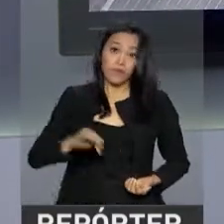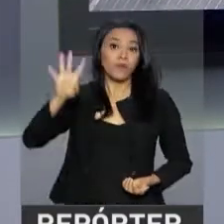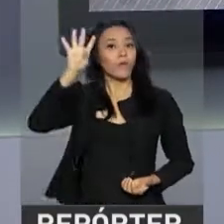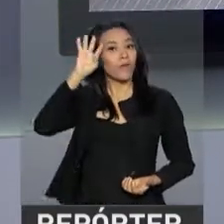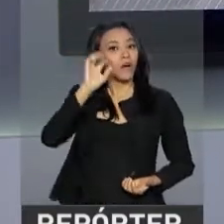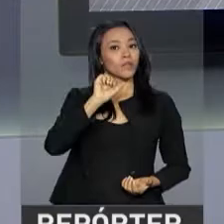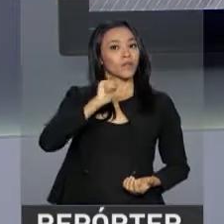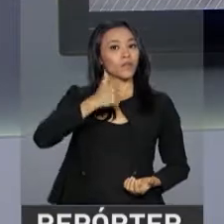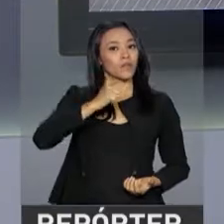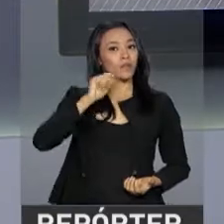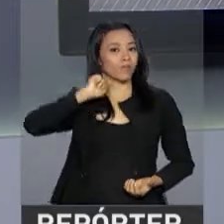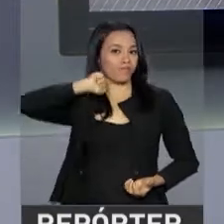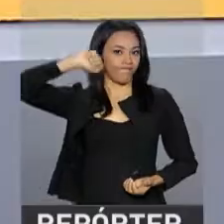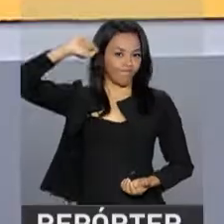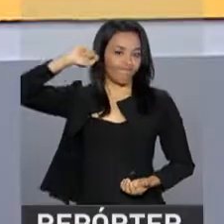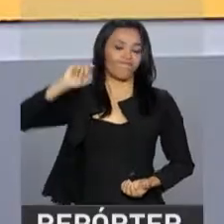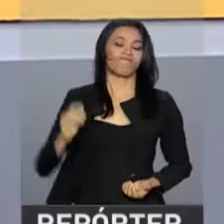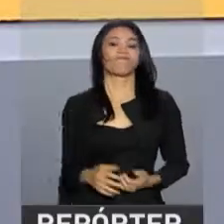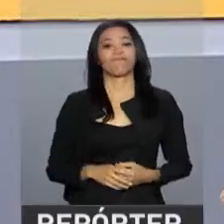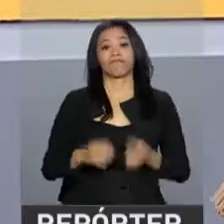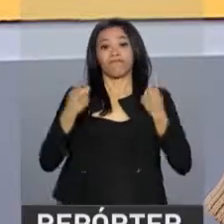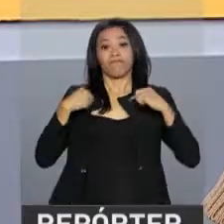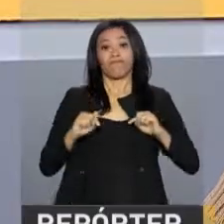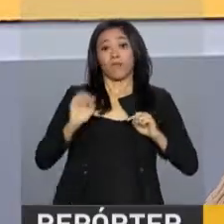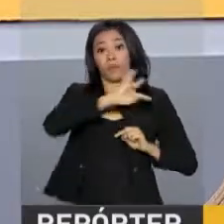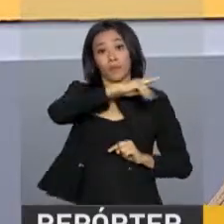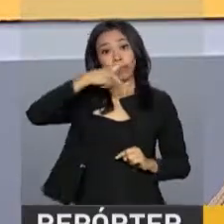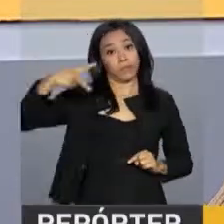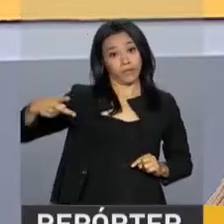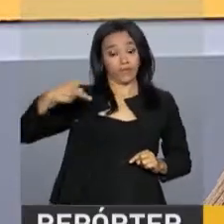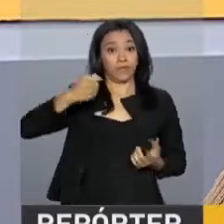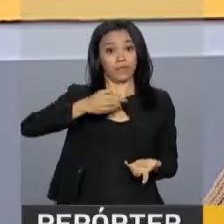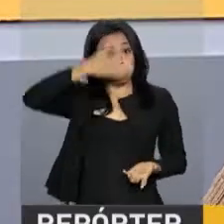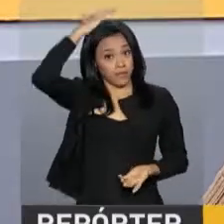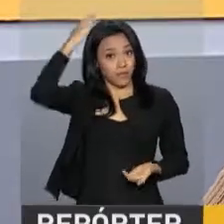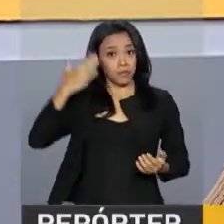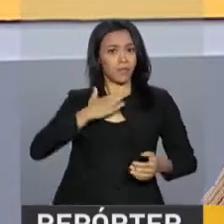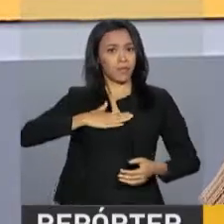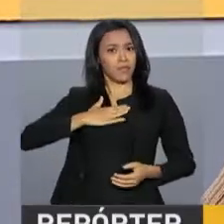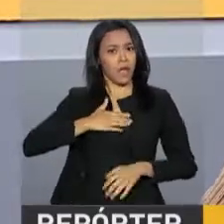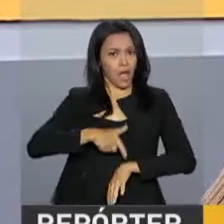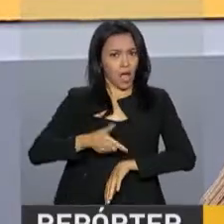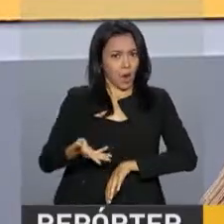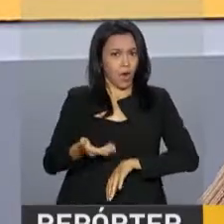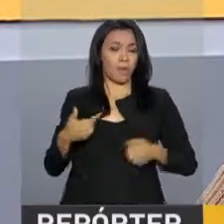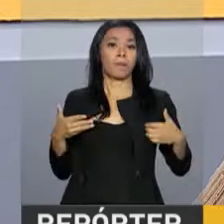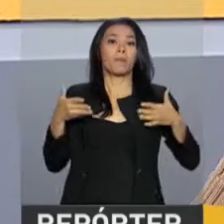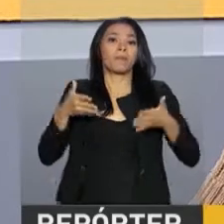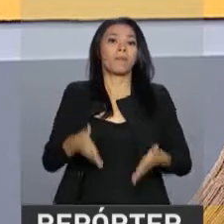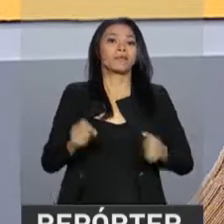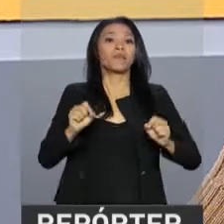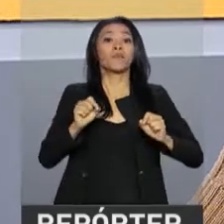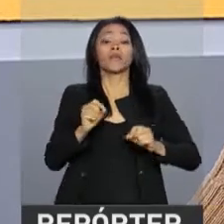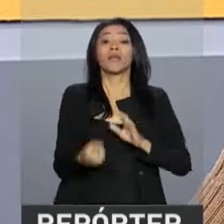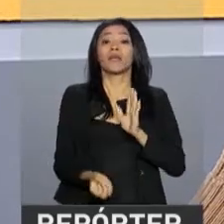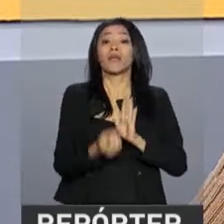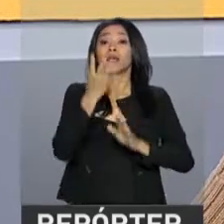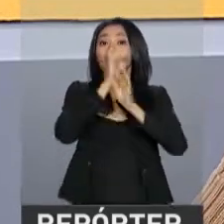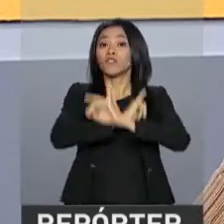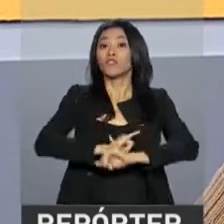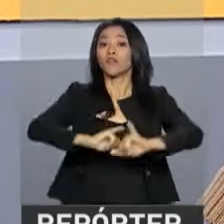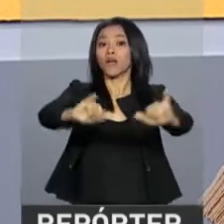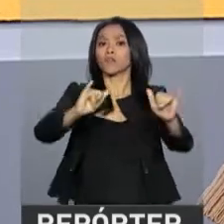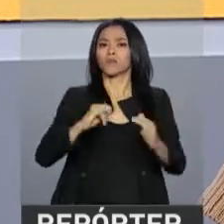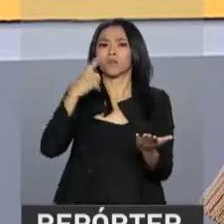quarta-feira 11 de abril o presidente michel temer participa neste momento do lançamento da 12ª edição da agenda